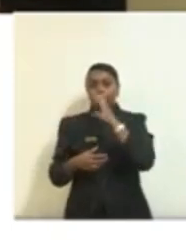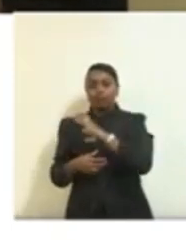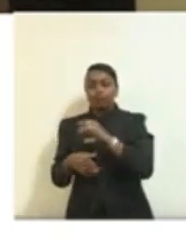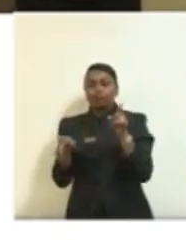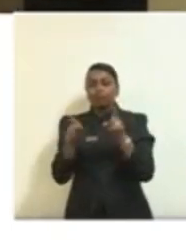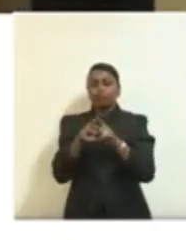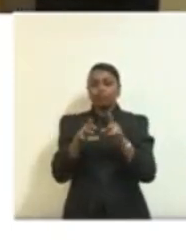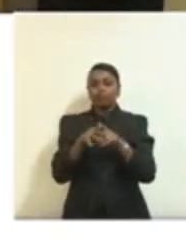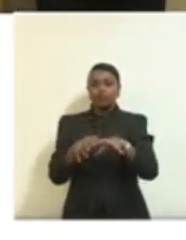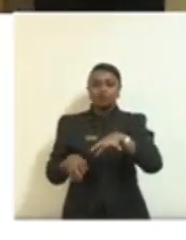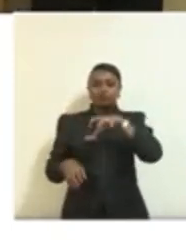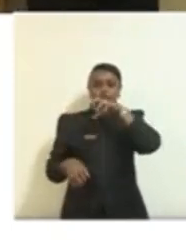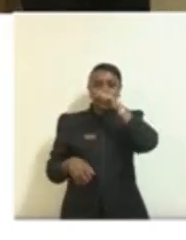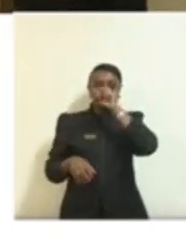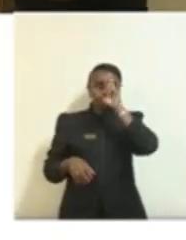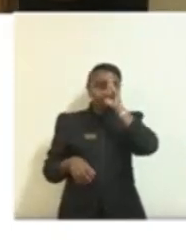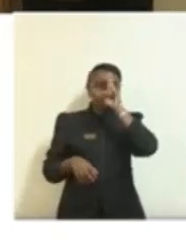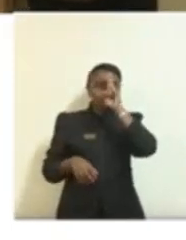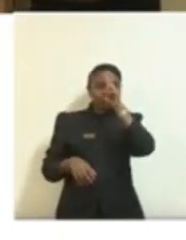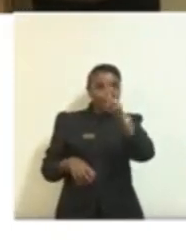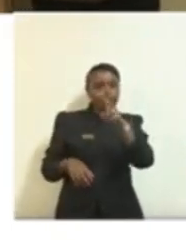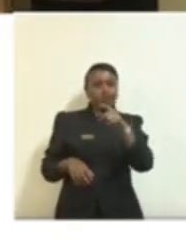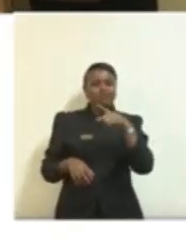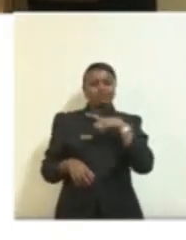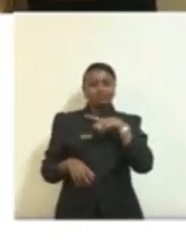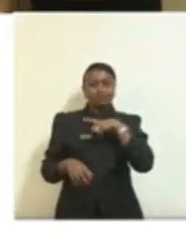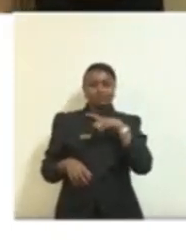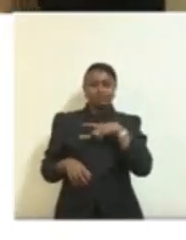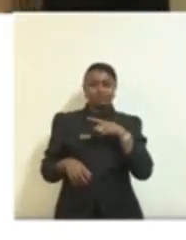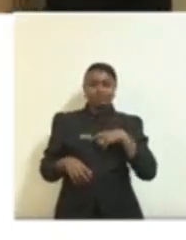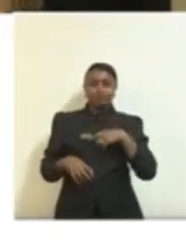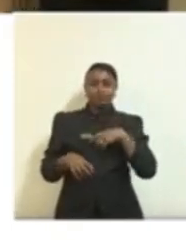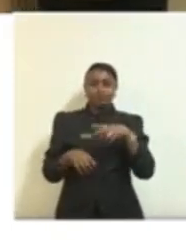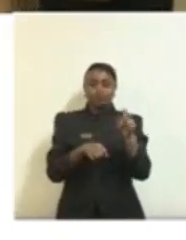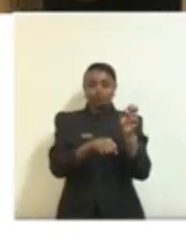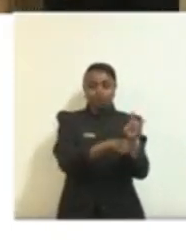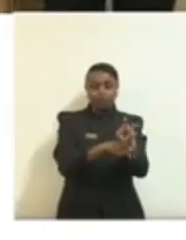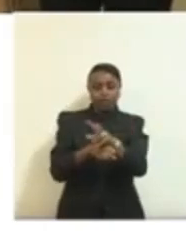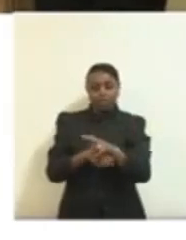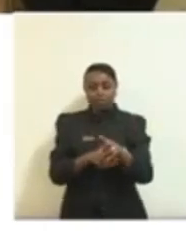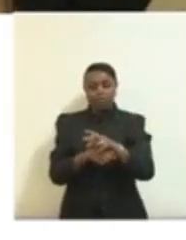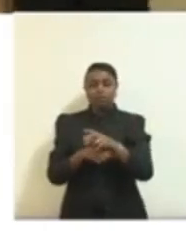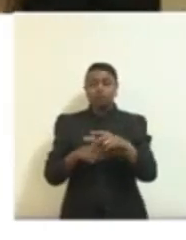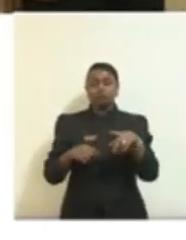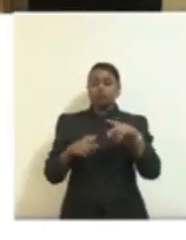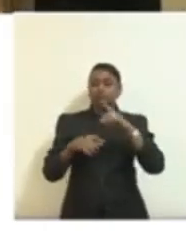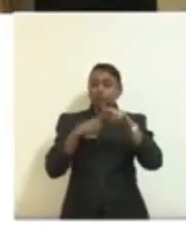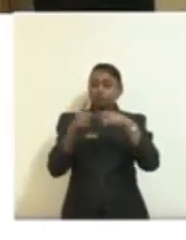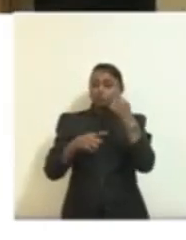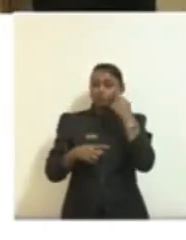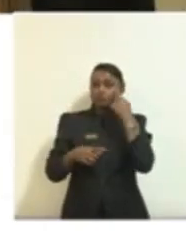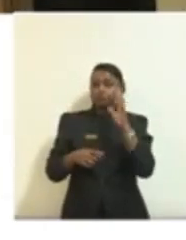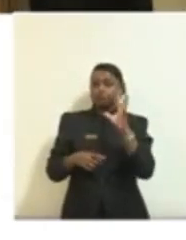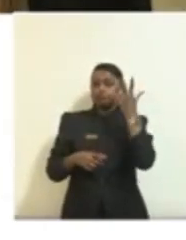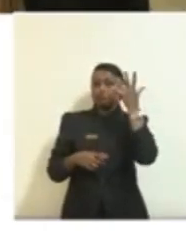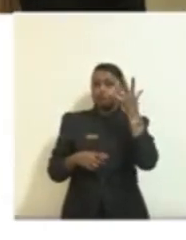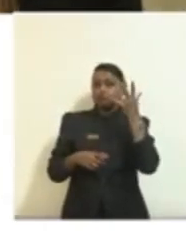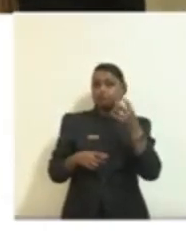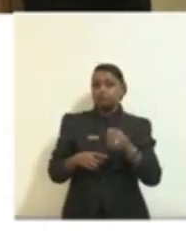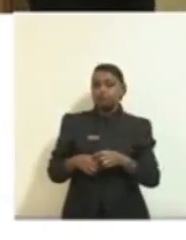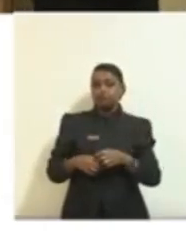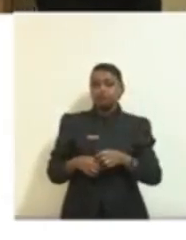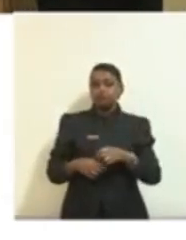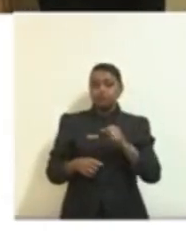de produto químico, não sei o que era, provavelmente era um herbicida que estava sendo aplicado. Bem, então eu vou falar sobre os impactos da